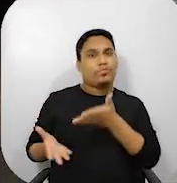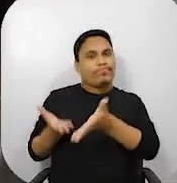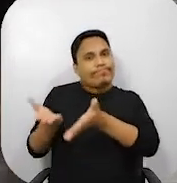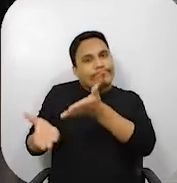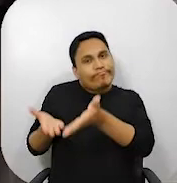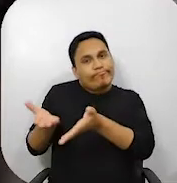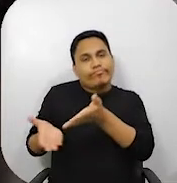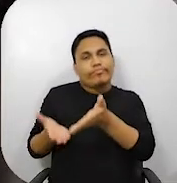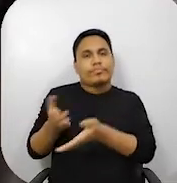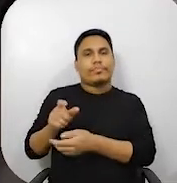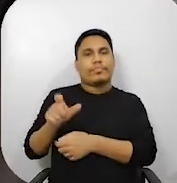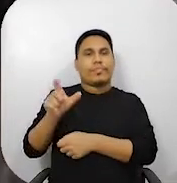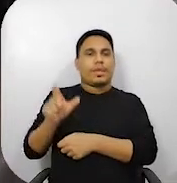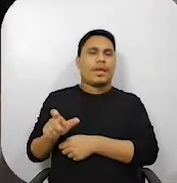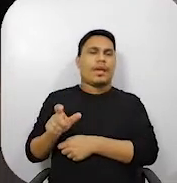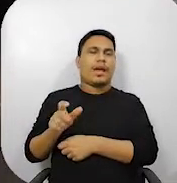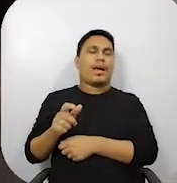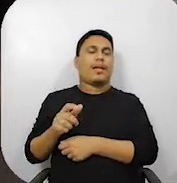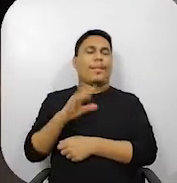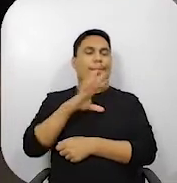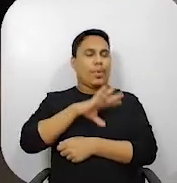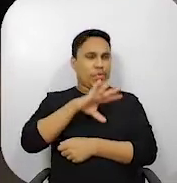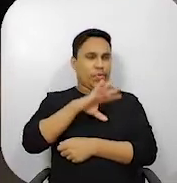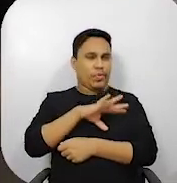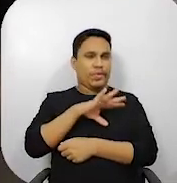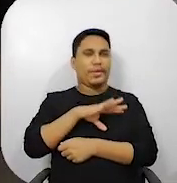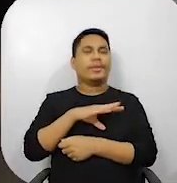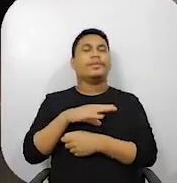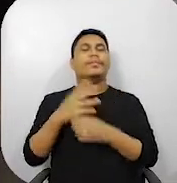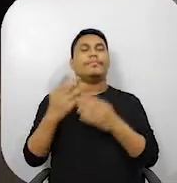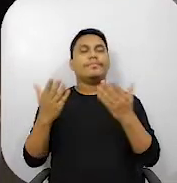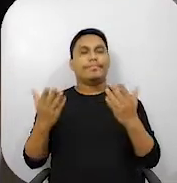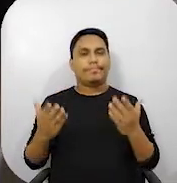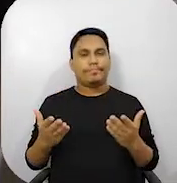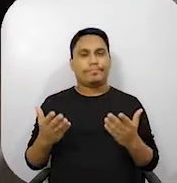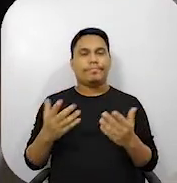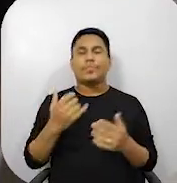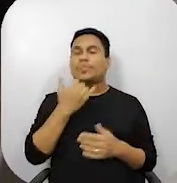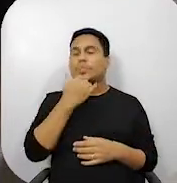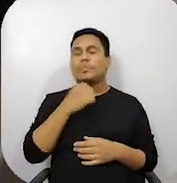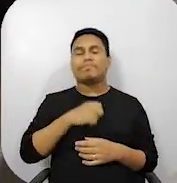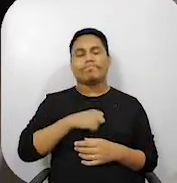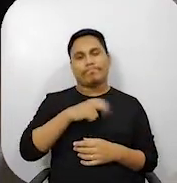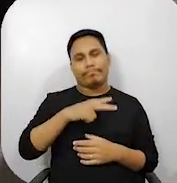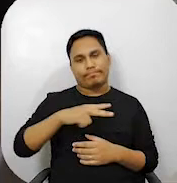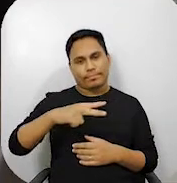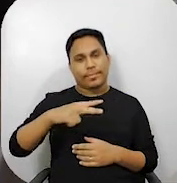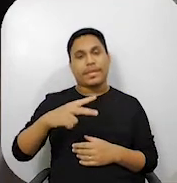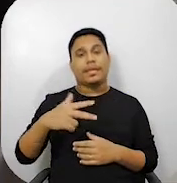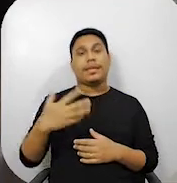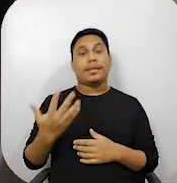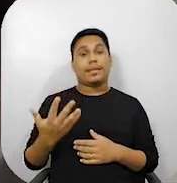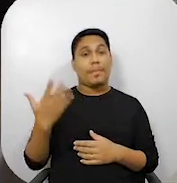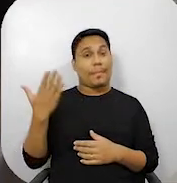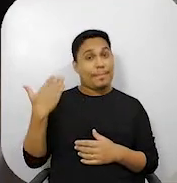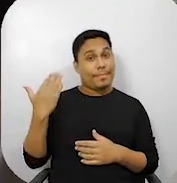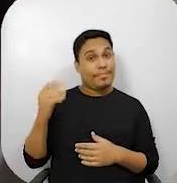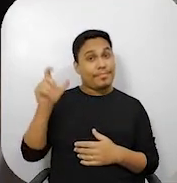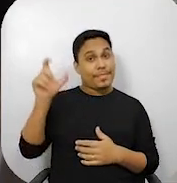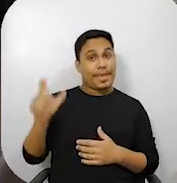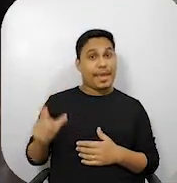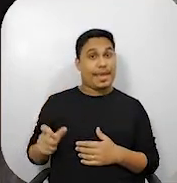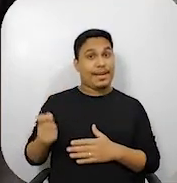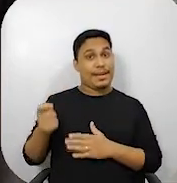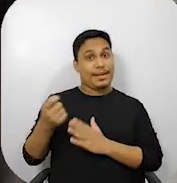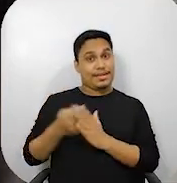Açores era uma portuguesa dos Açores Então ela foi é tanto que na época que ela escrevi